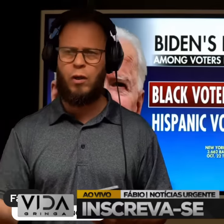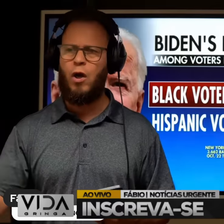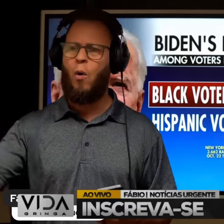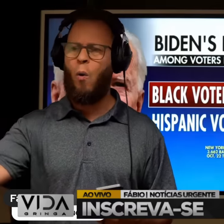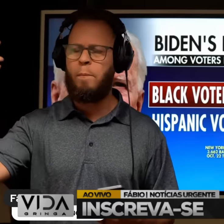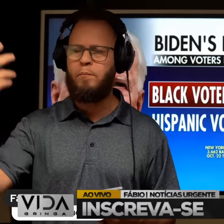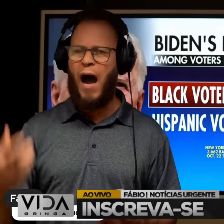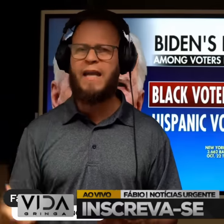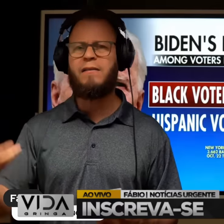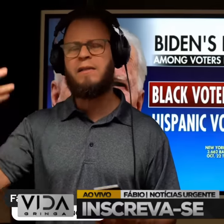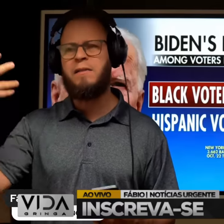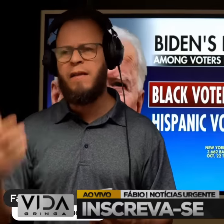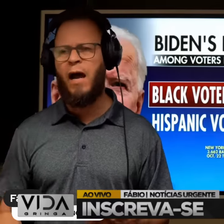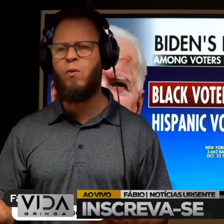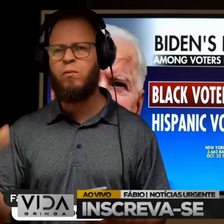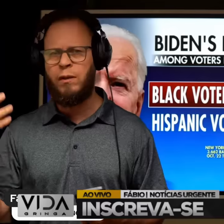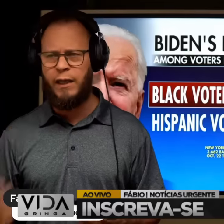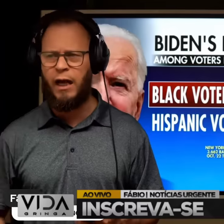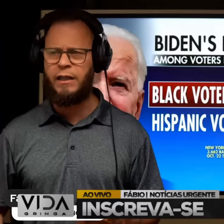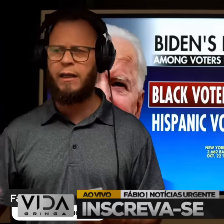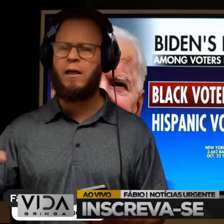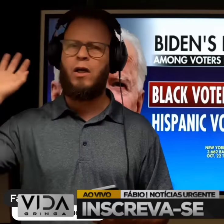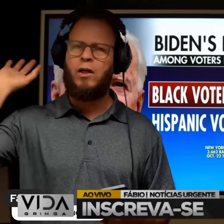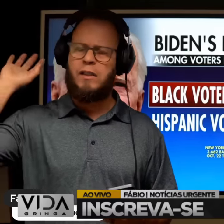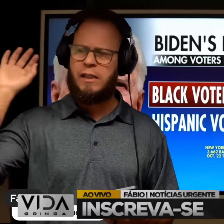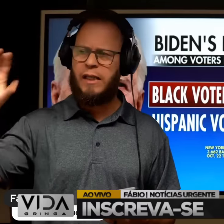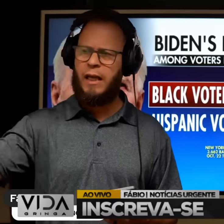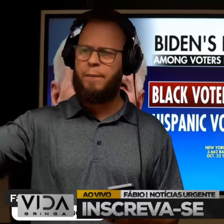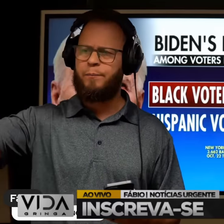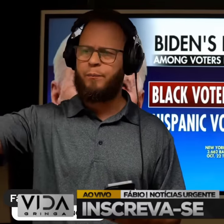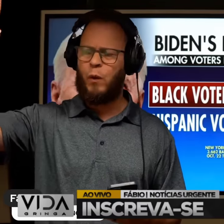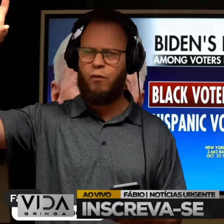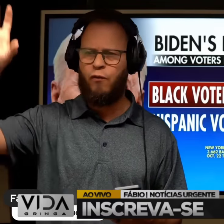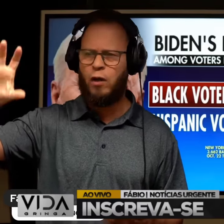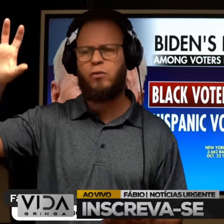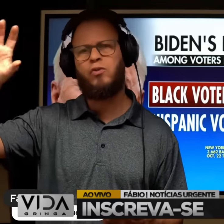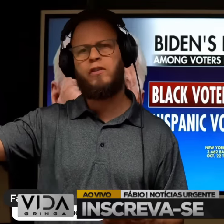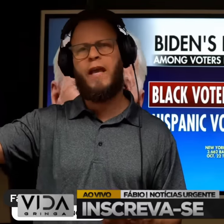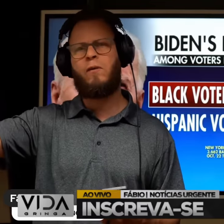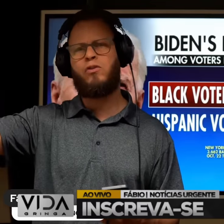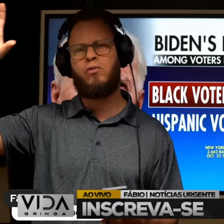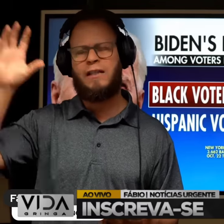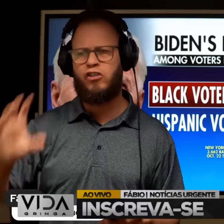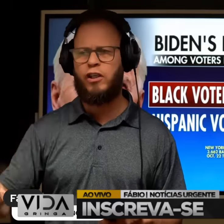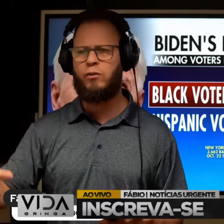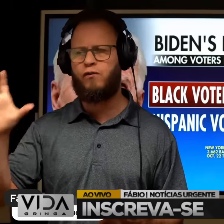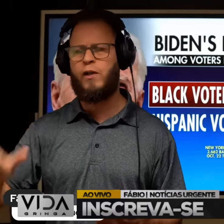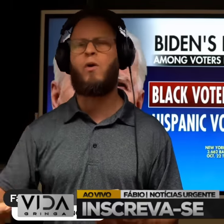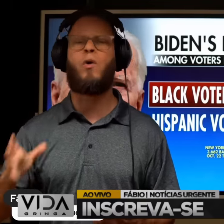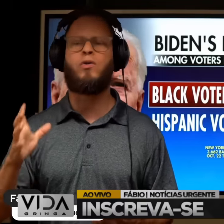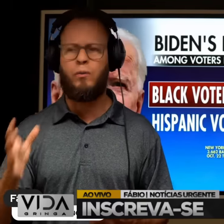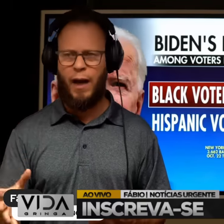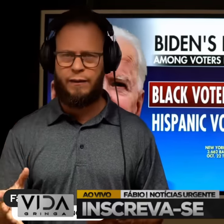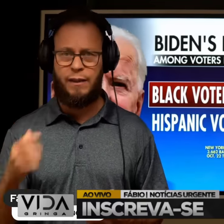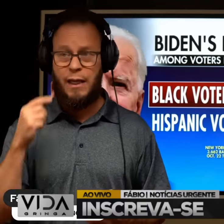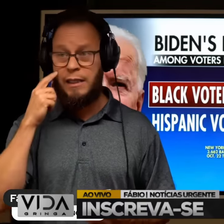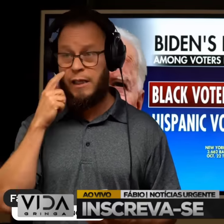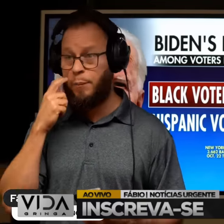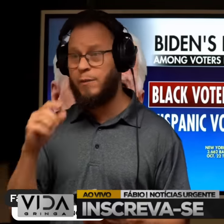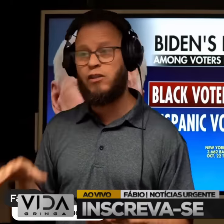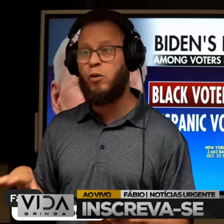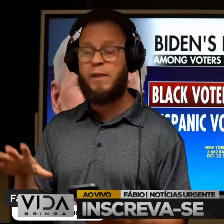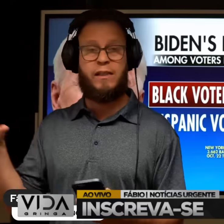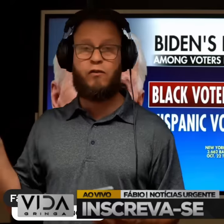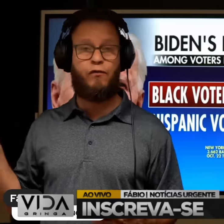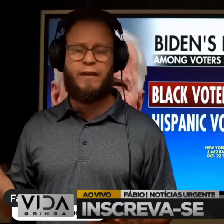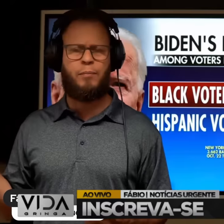57%. O Biden não ganha se o voto dos negros e dos latinos forem contra o Biden.